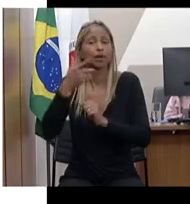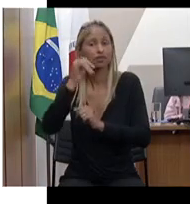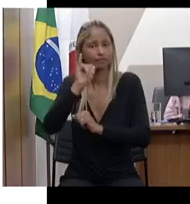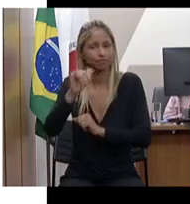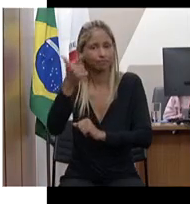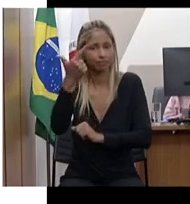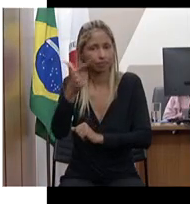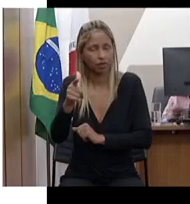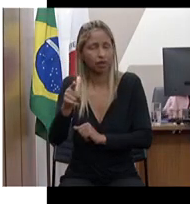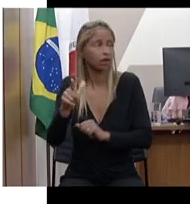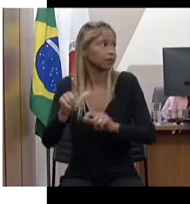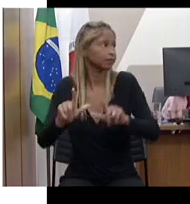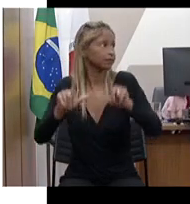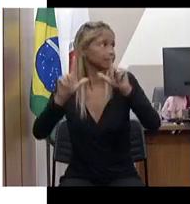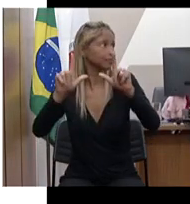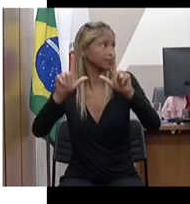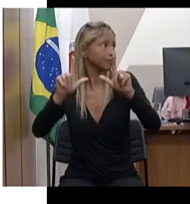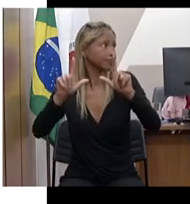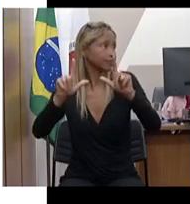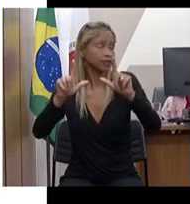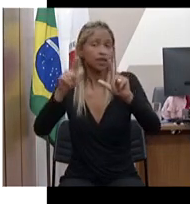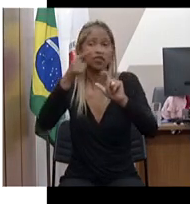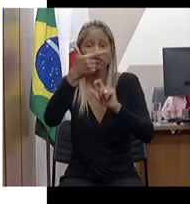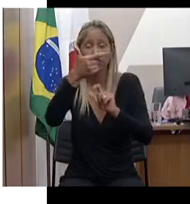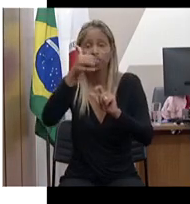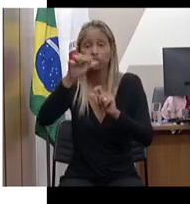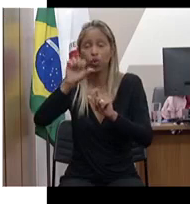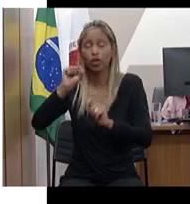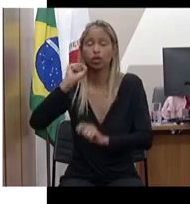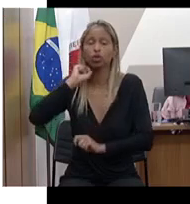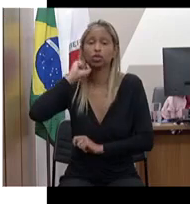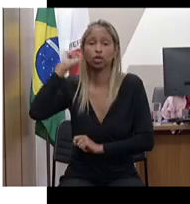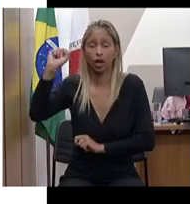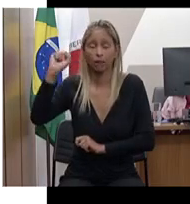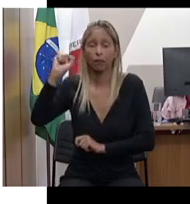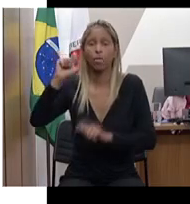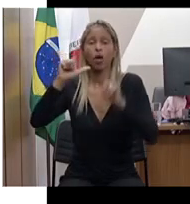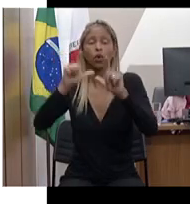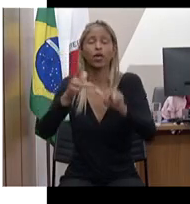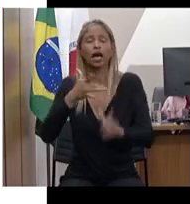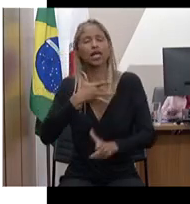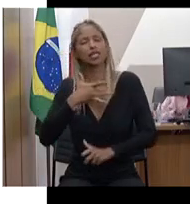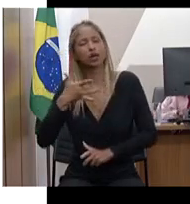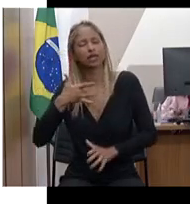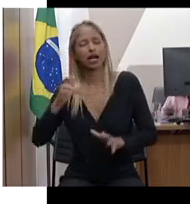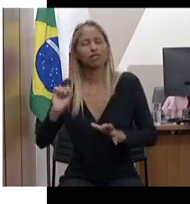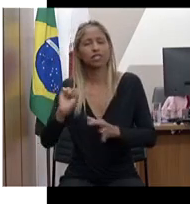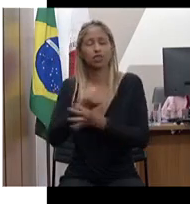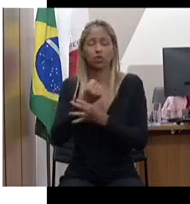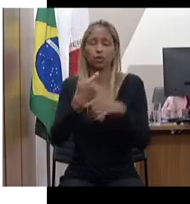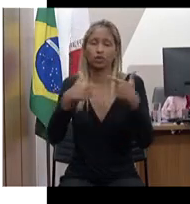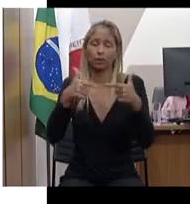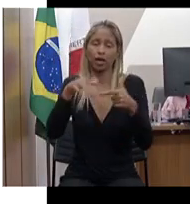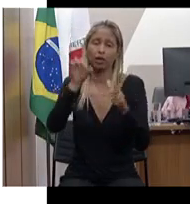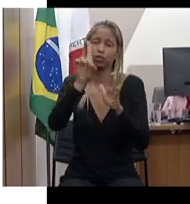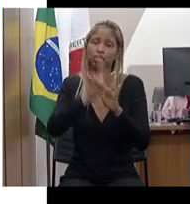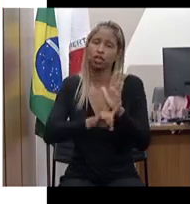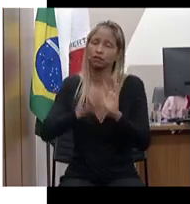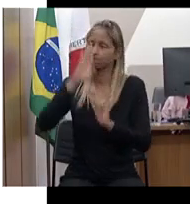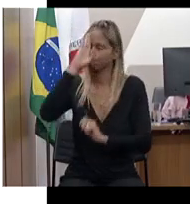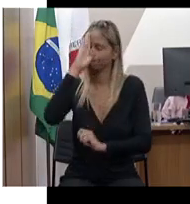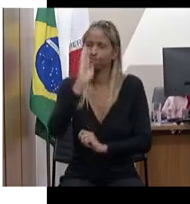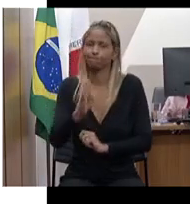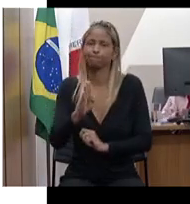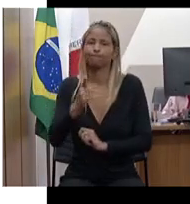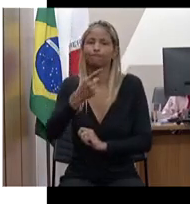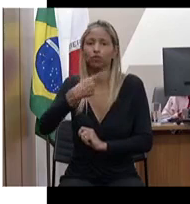aquilo que tá no cartaz da oit de 28 de Abril né um ambiente saudável e seguro para trabalhar é um direito fundamental